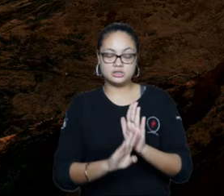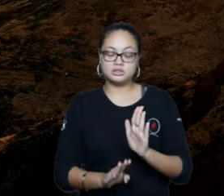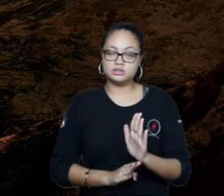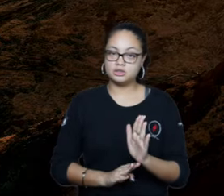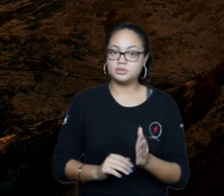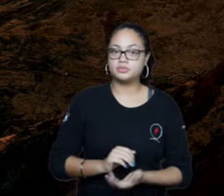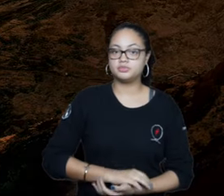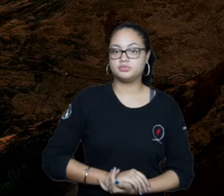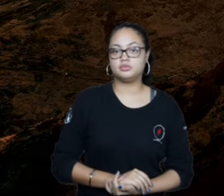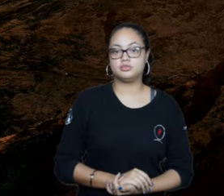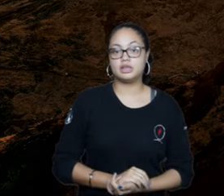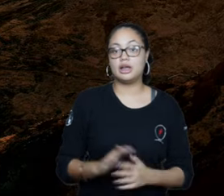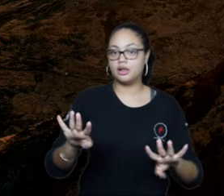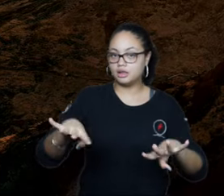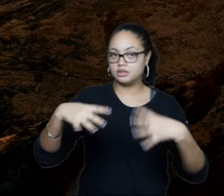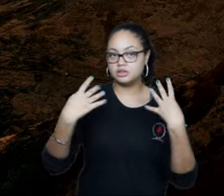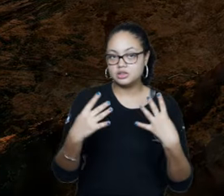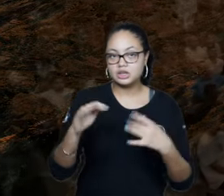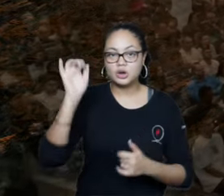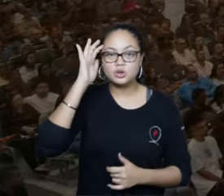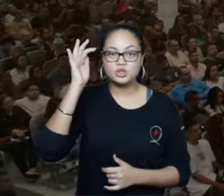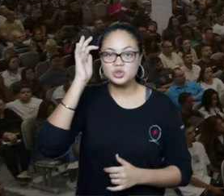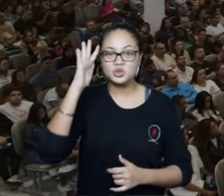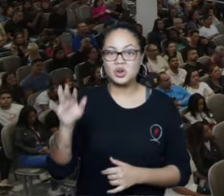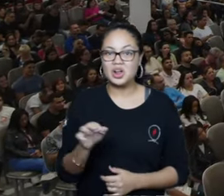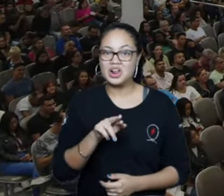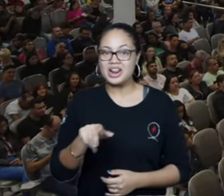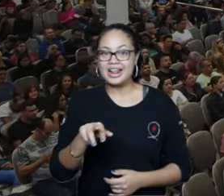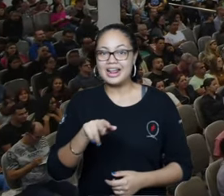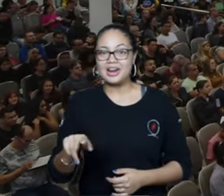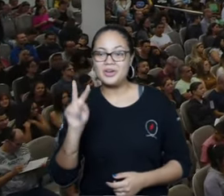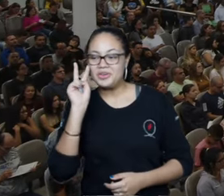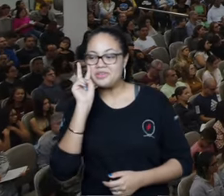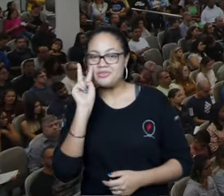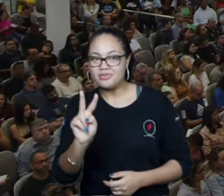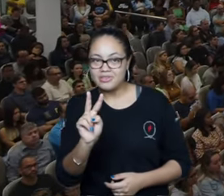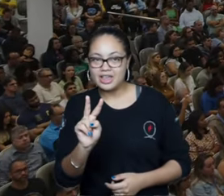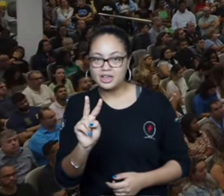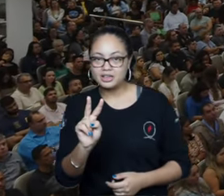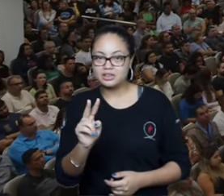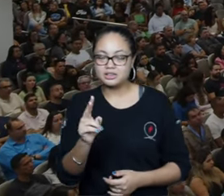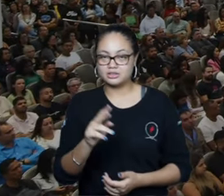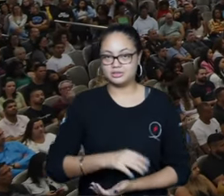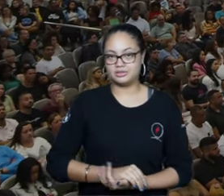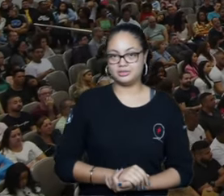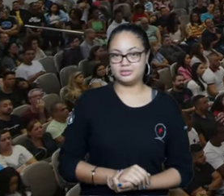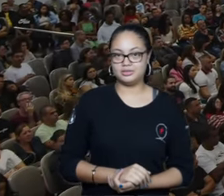presta atenção meu irmão sonho não é ver com os olhos